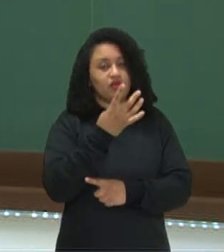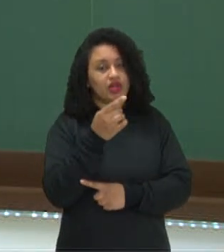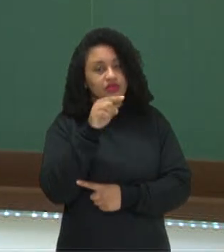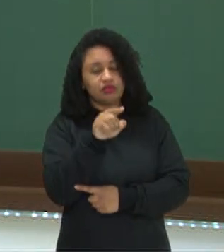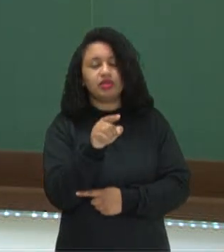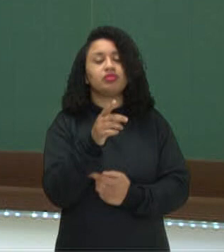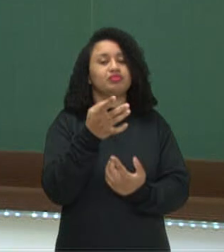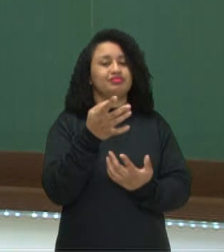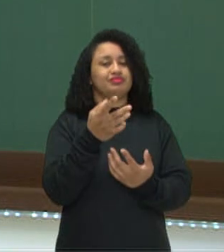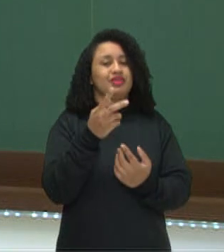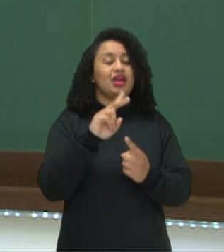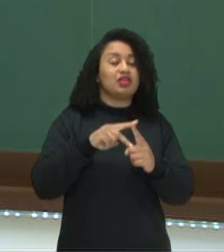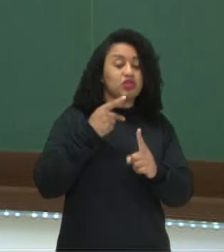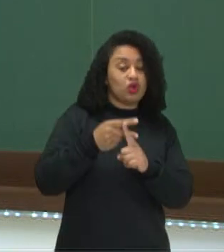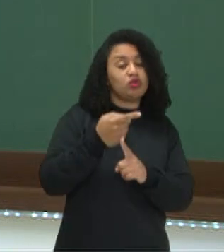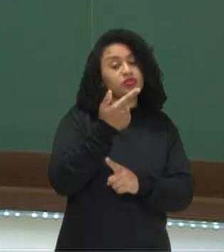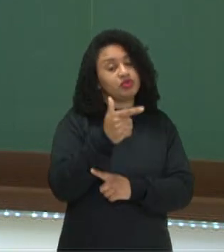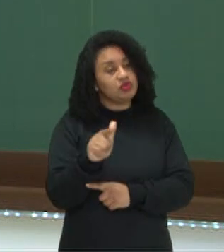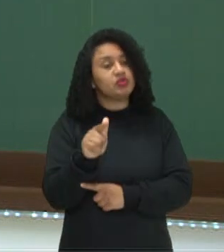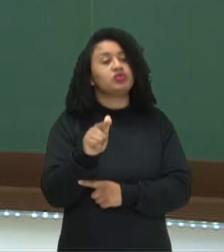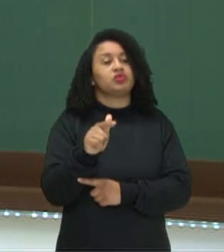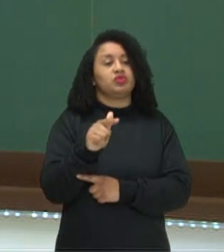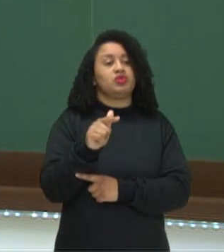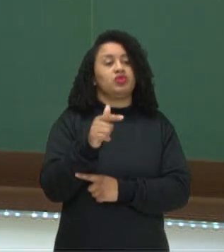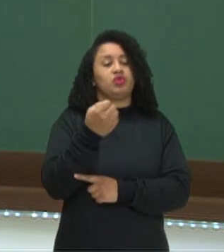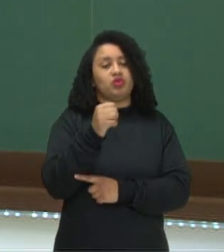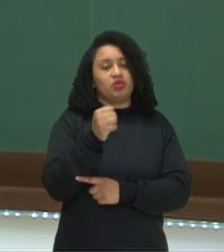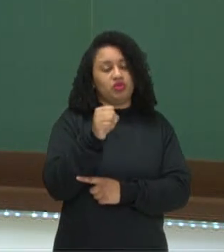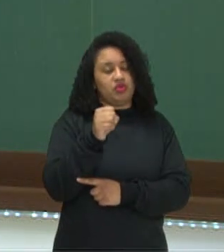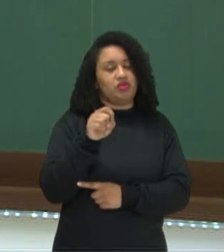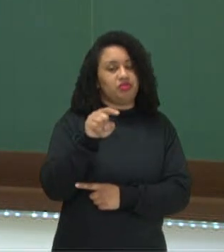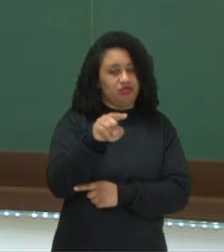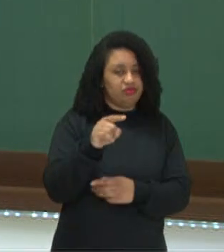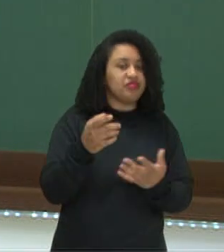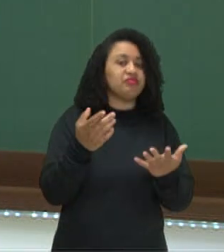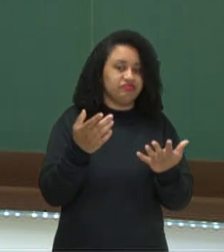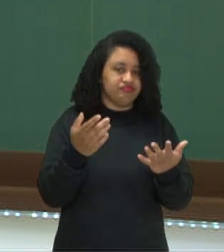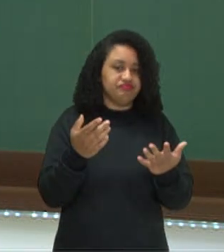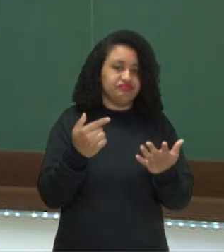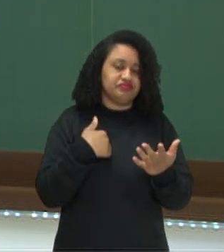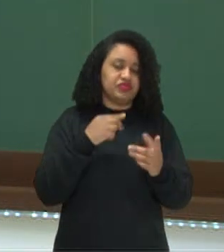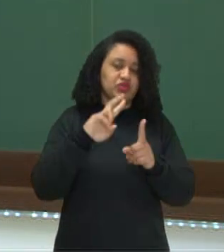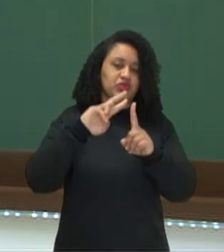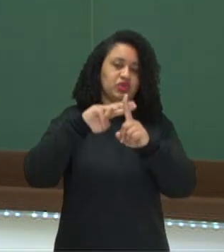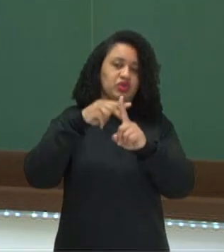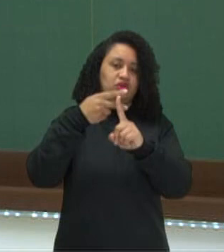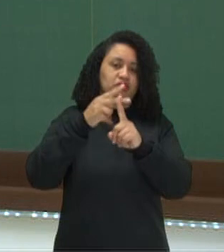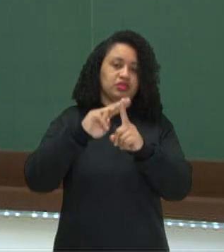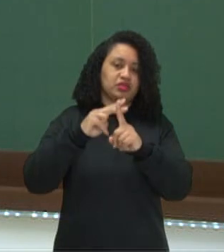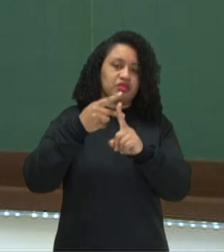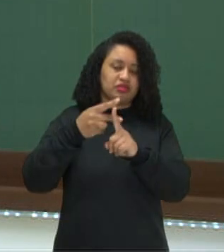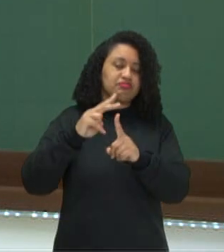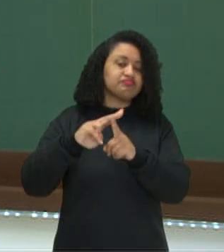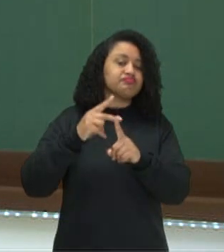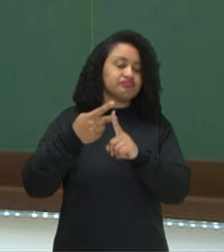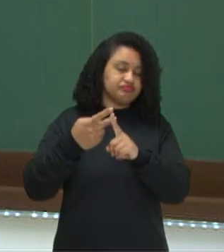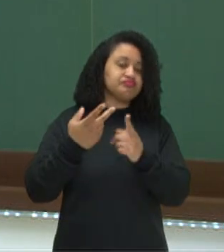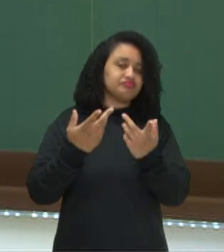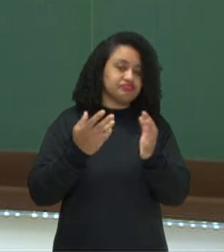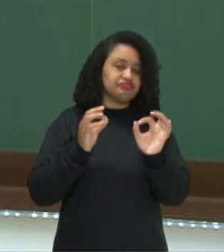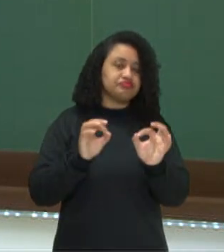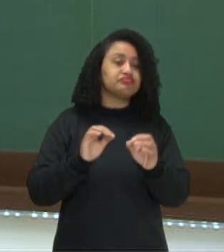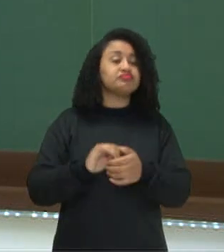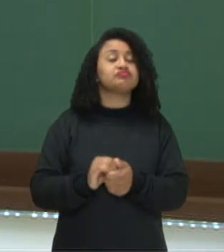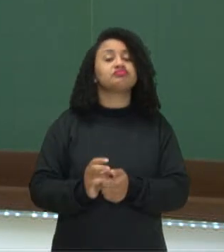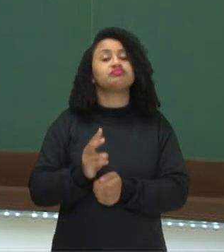4.000. Novamente, passando-se uma hora, dobrou novamente, 8.000 e assim sucessivamente. Então,